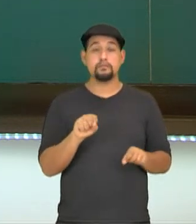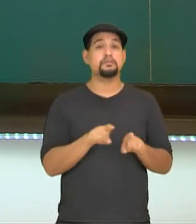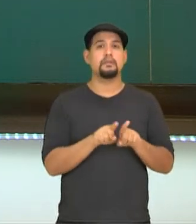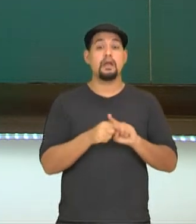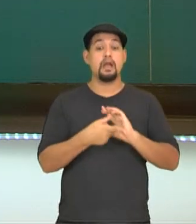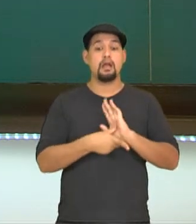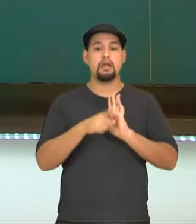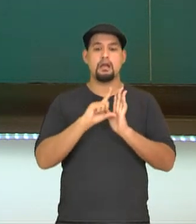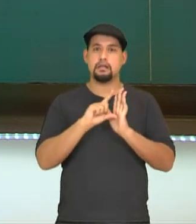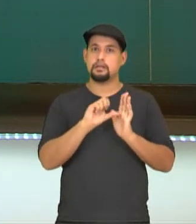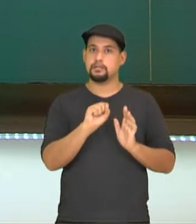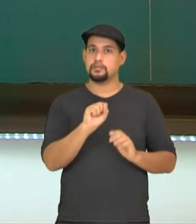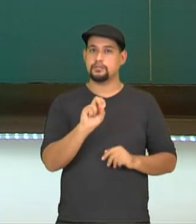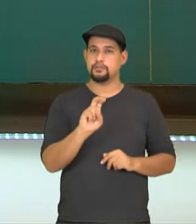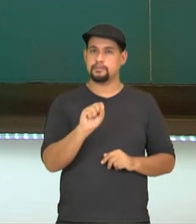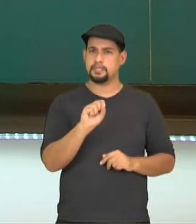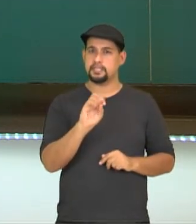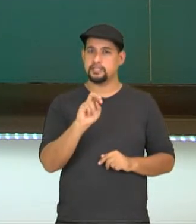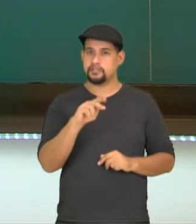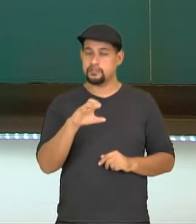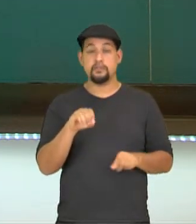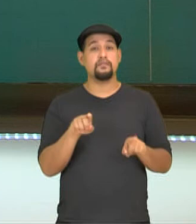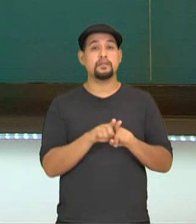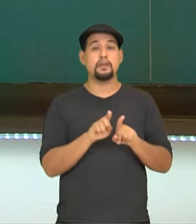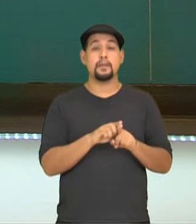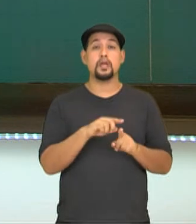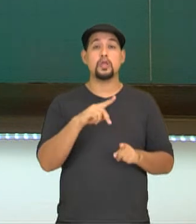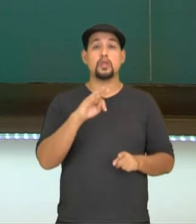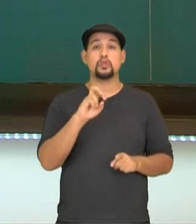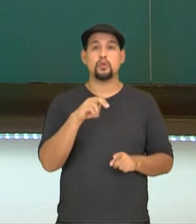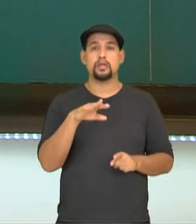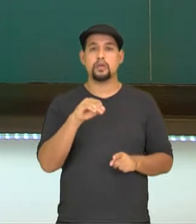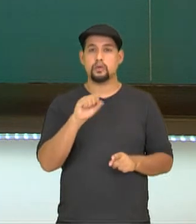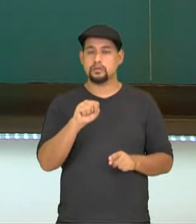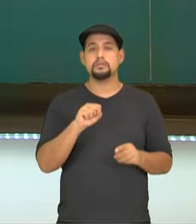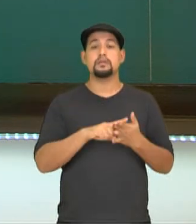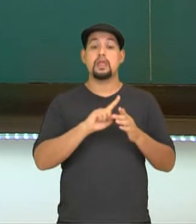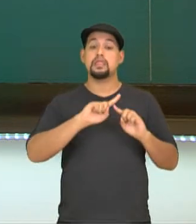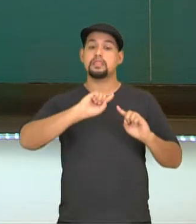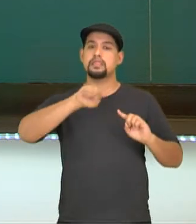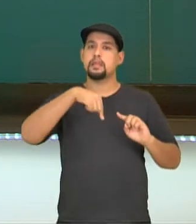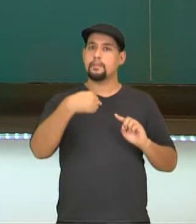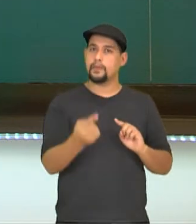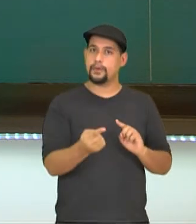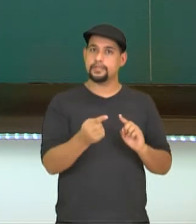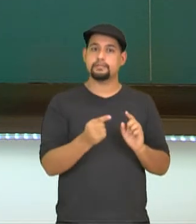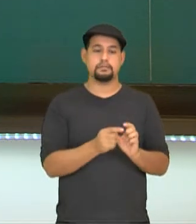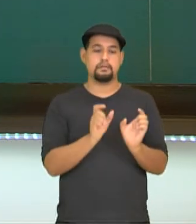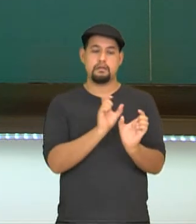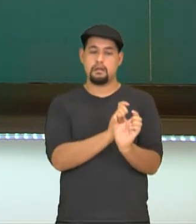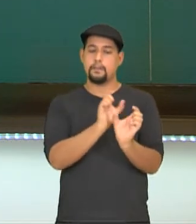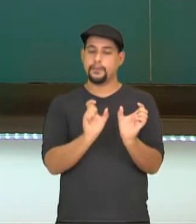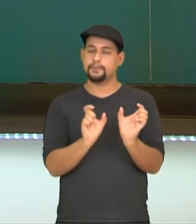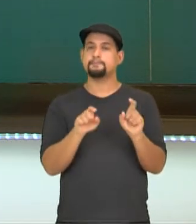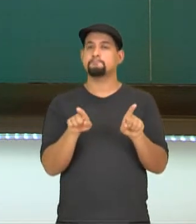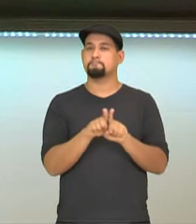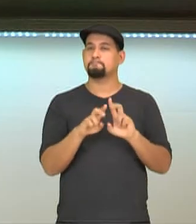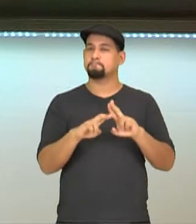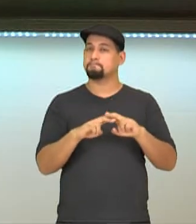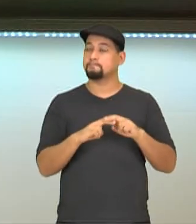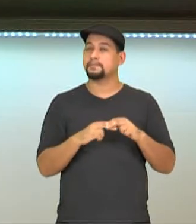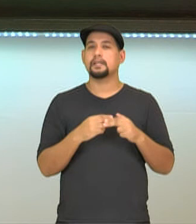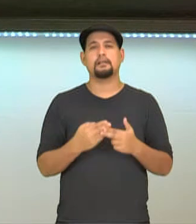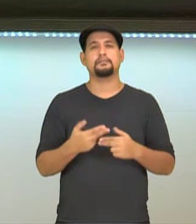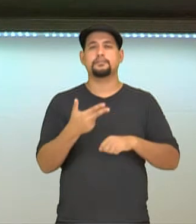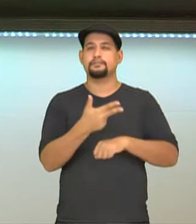vêm antes do substantivo e possessivos tônicos aparecem depois do substantivo. Por essa